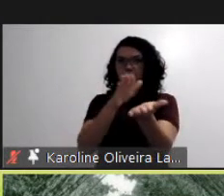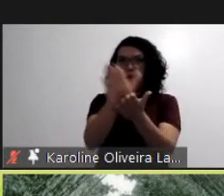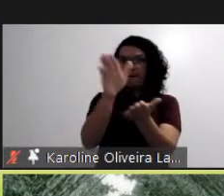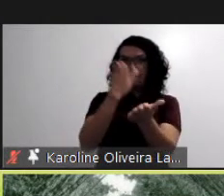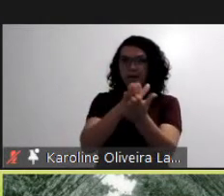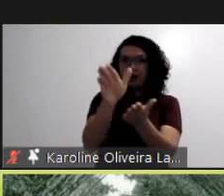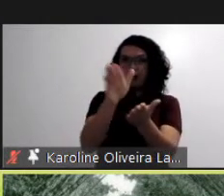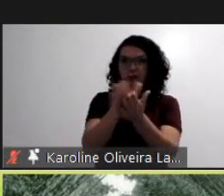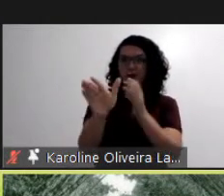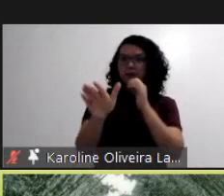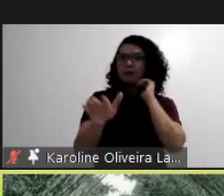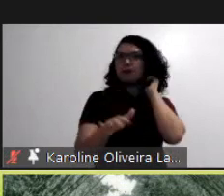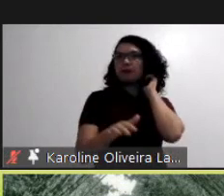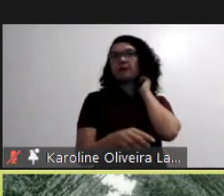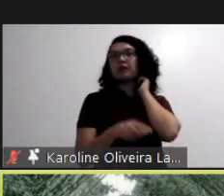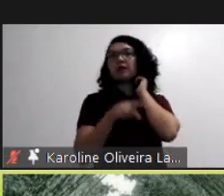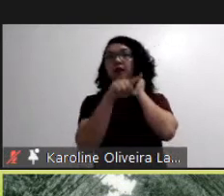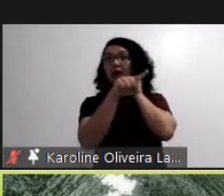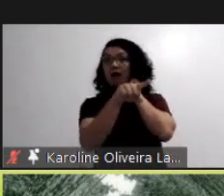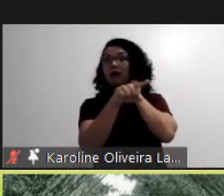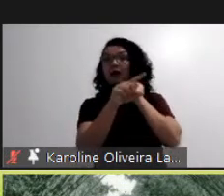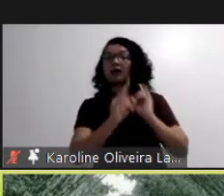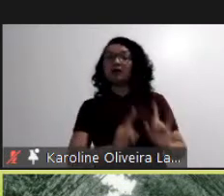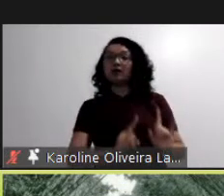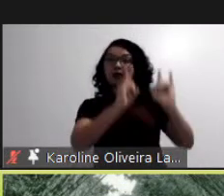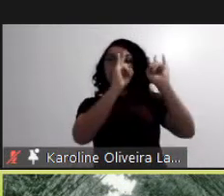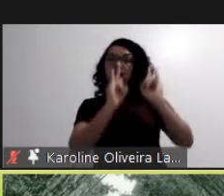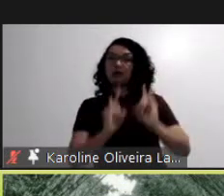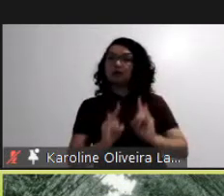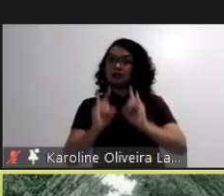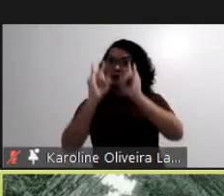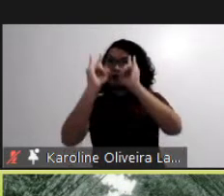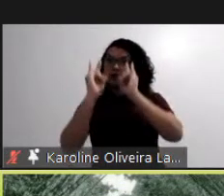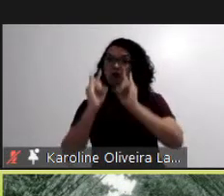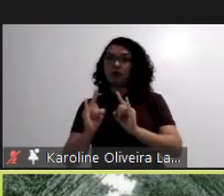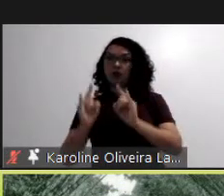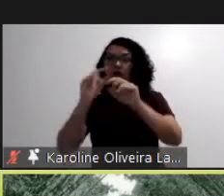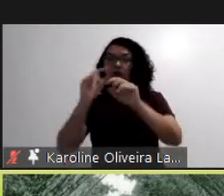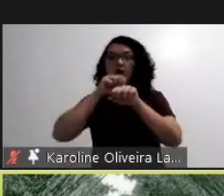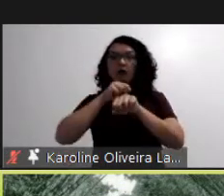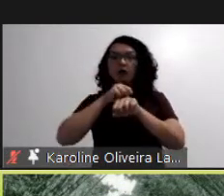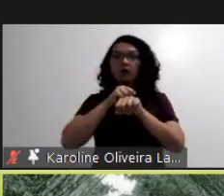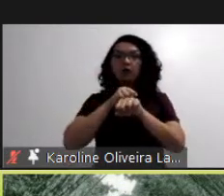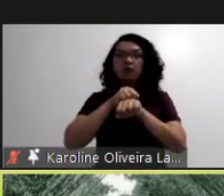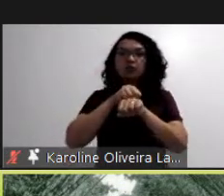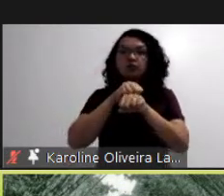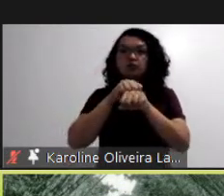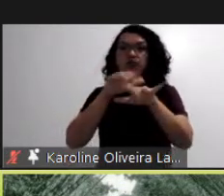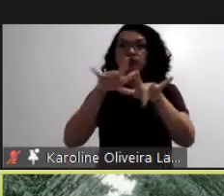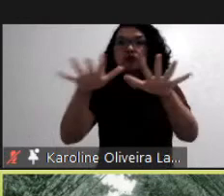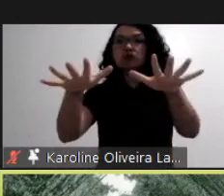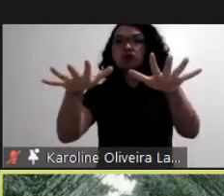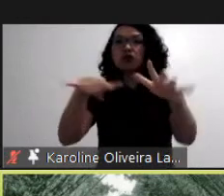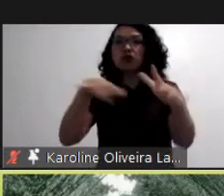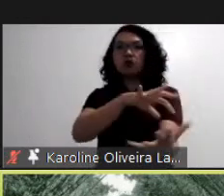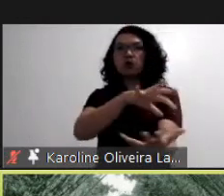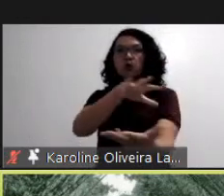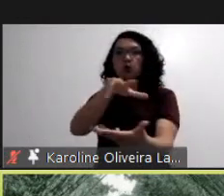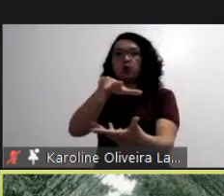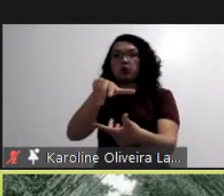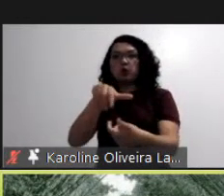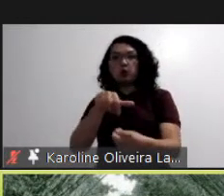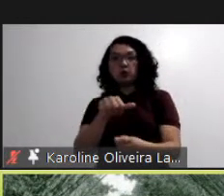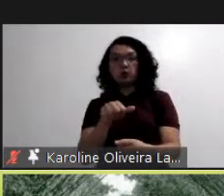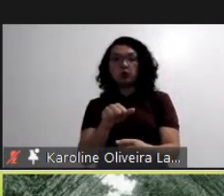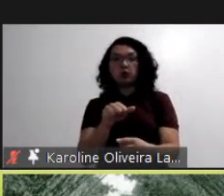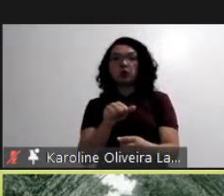E essa arquitetura se espalha pelo mundo, ou por aí, e até a imagem do que é arquitetura moderna em